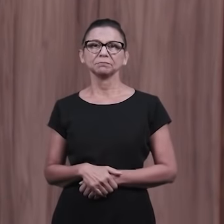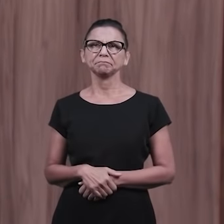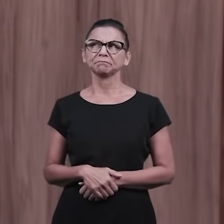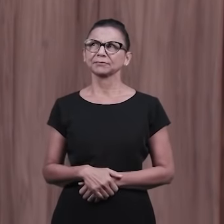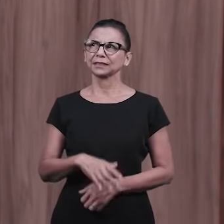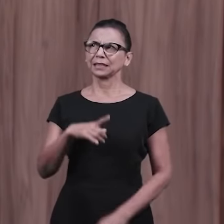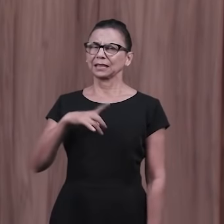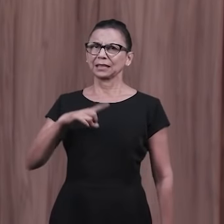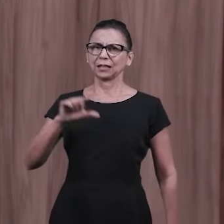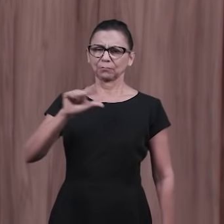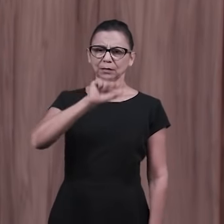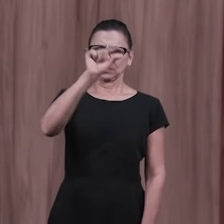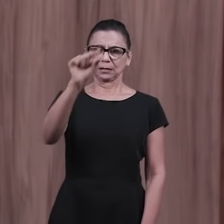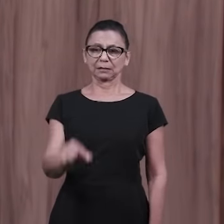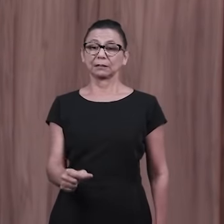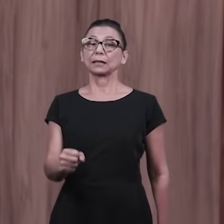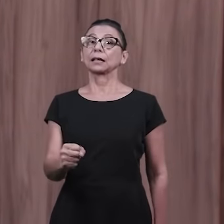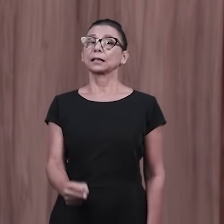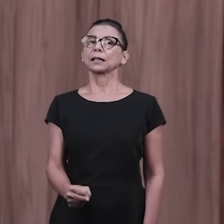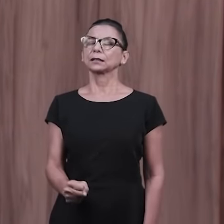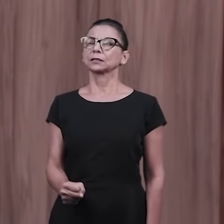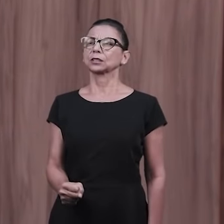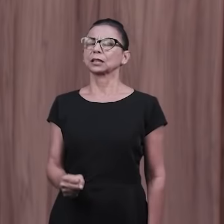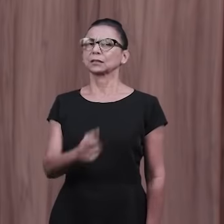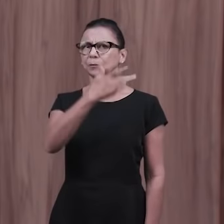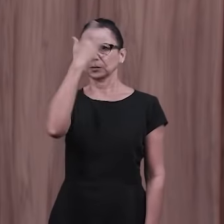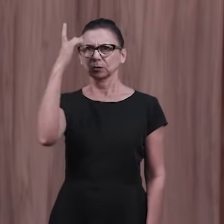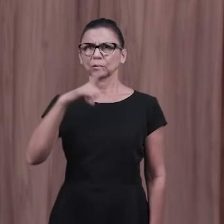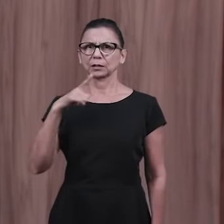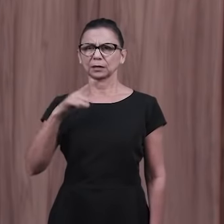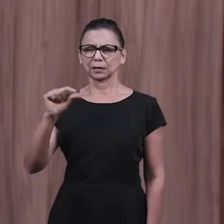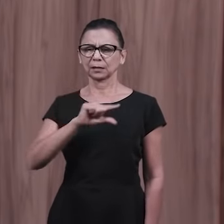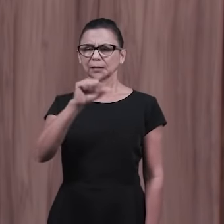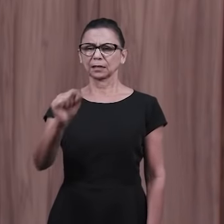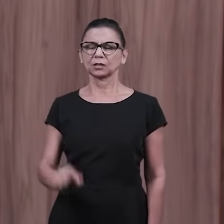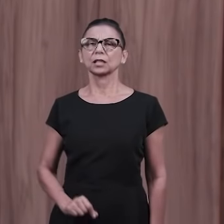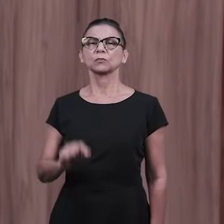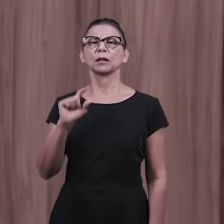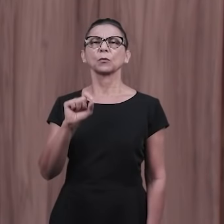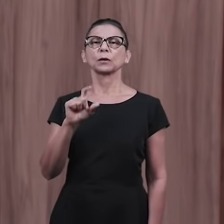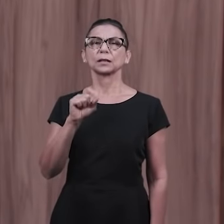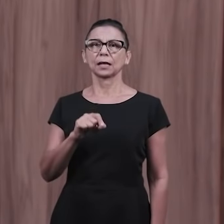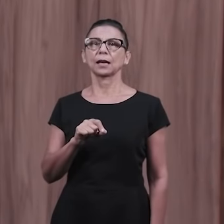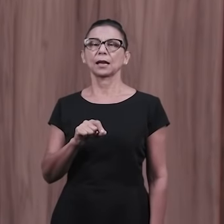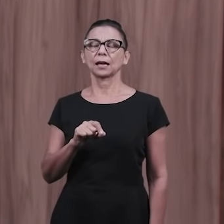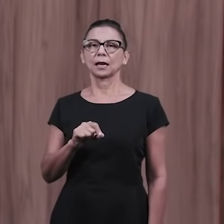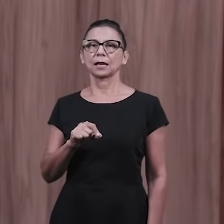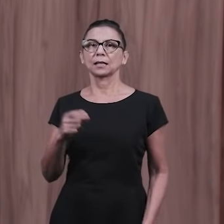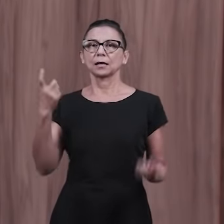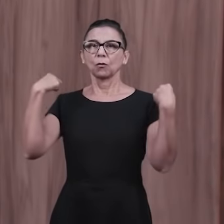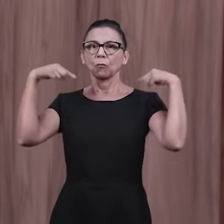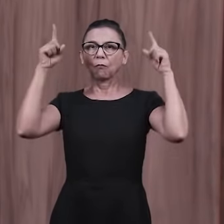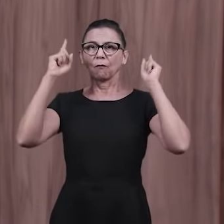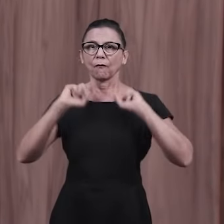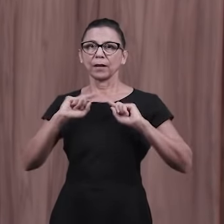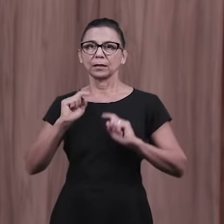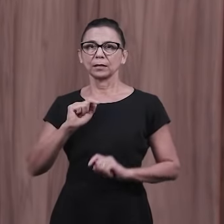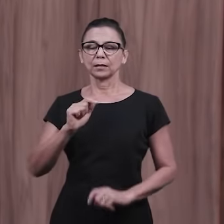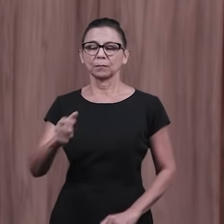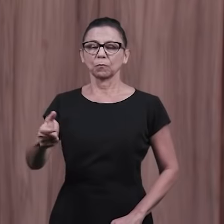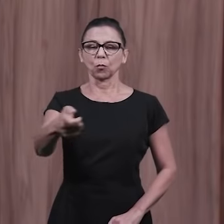Geralmente, quem tem cajado é pastor de ovelhas, mas ele era instrumentista. Vamos ver qual instrumento